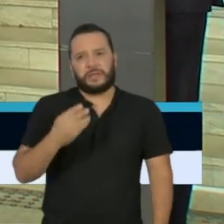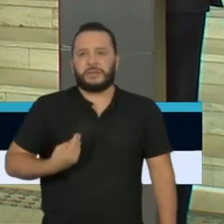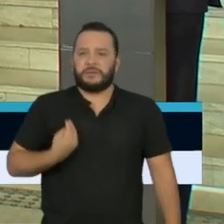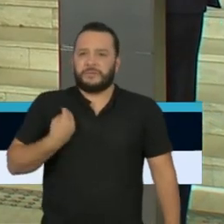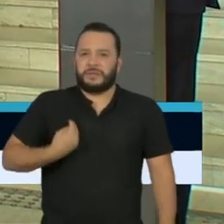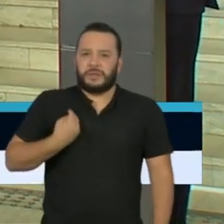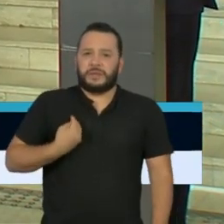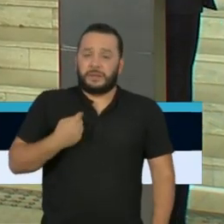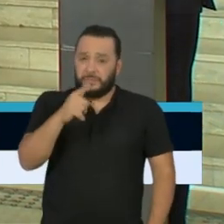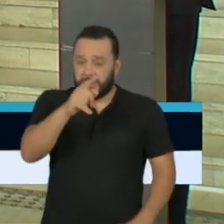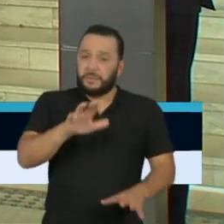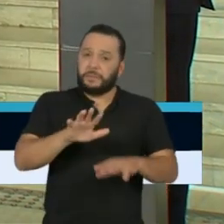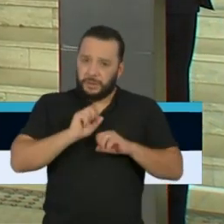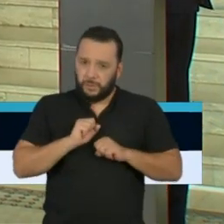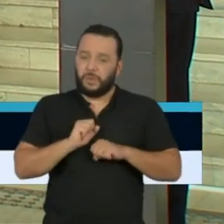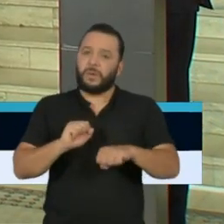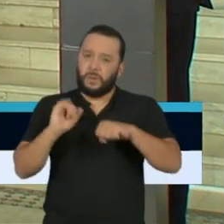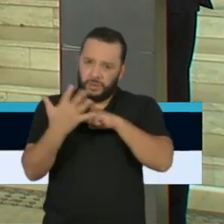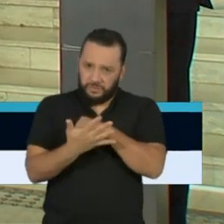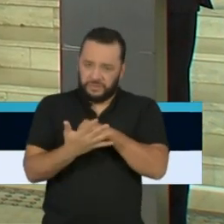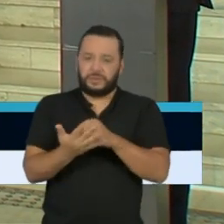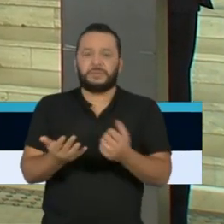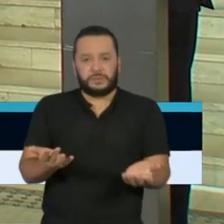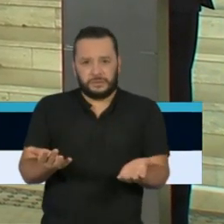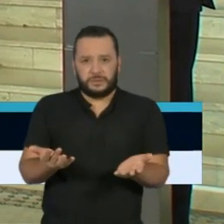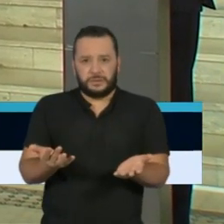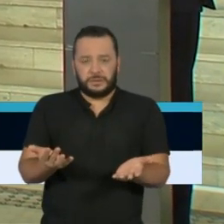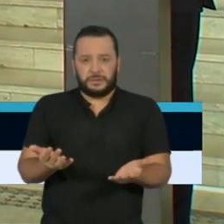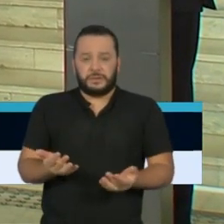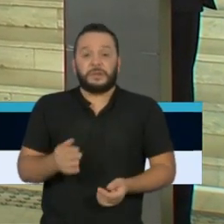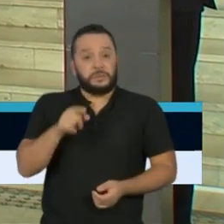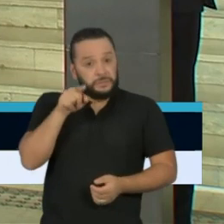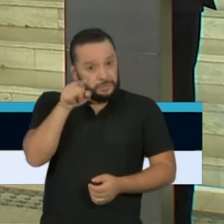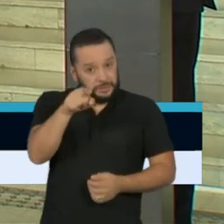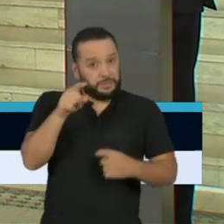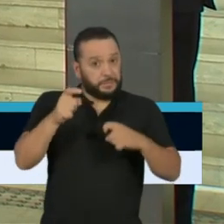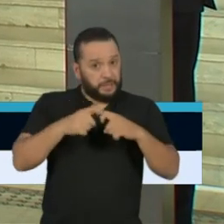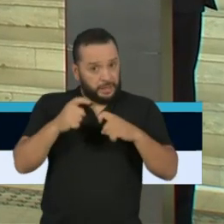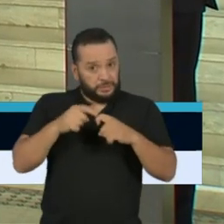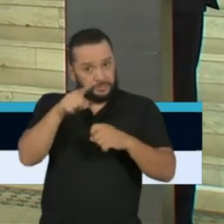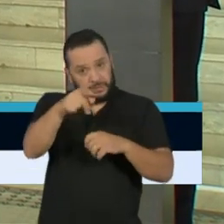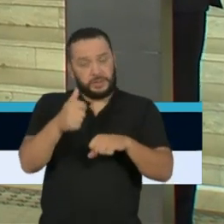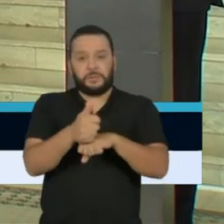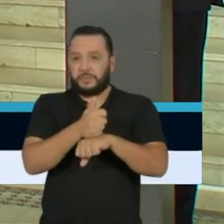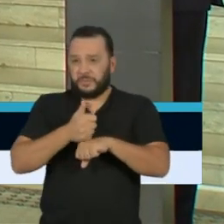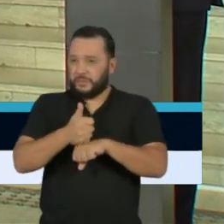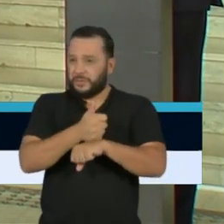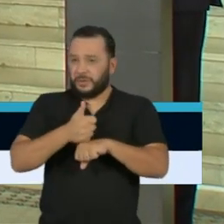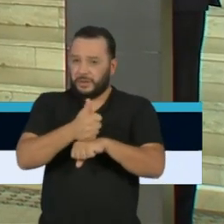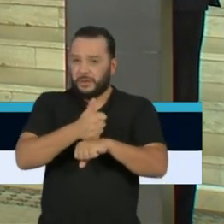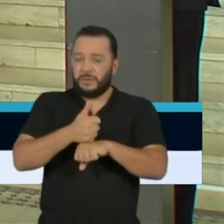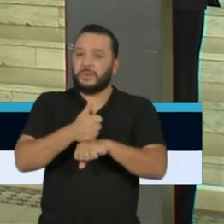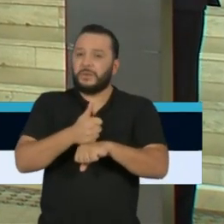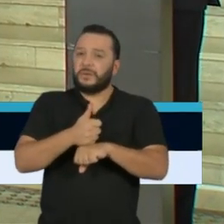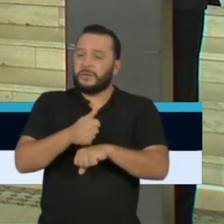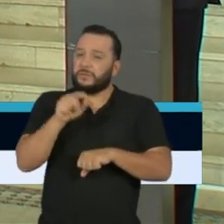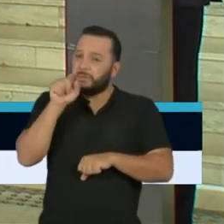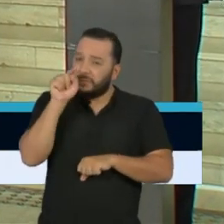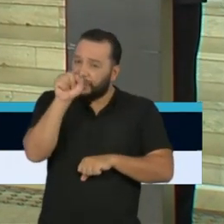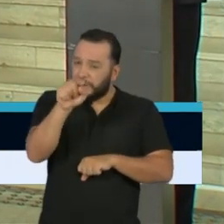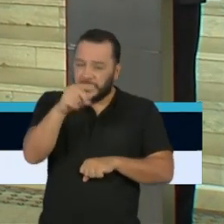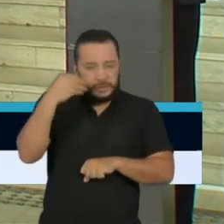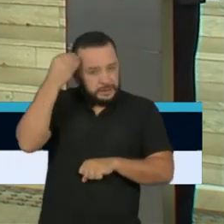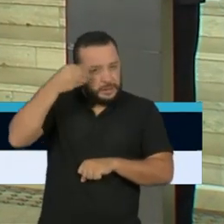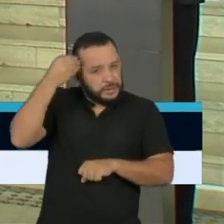que contraiu o coronavírus e que, mesmo sendo médico, mesmo sendo especialista em infectologia, mesmo já